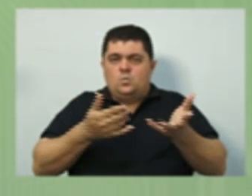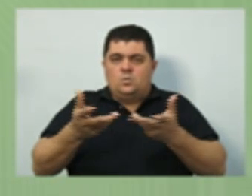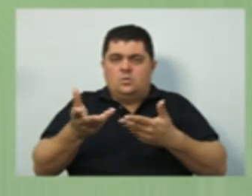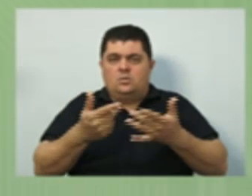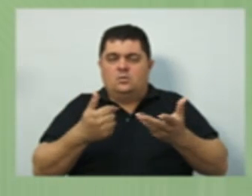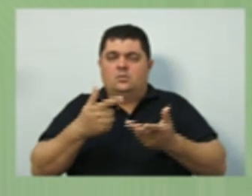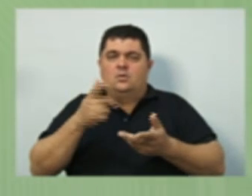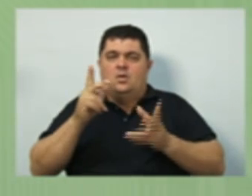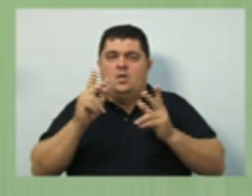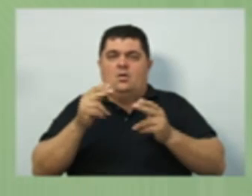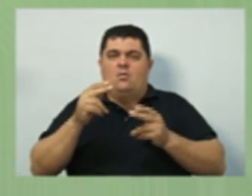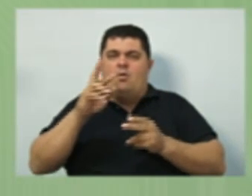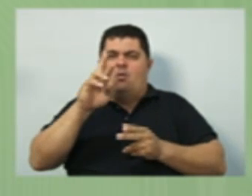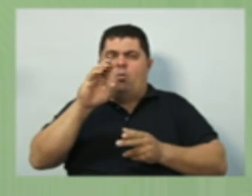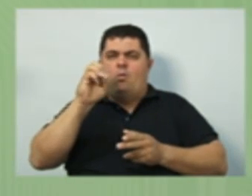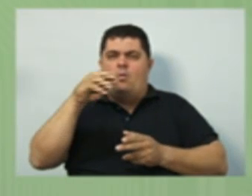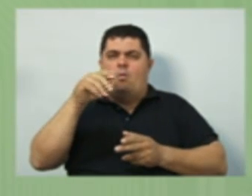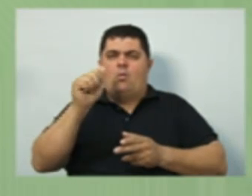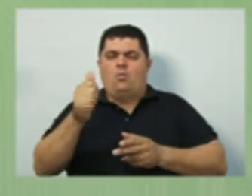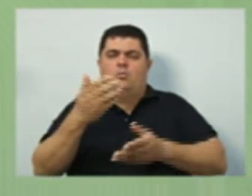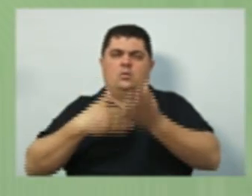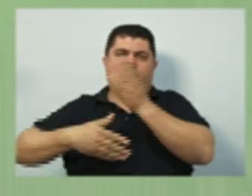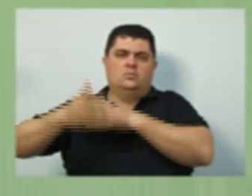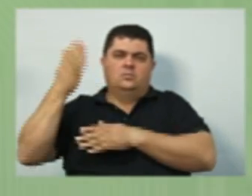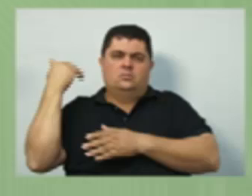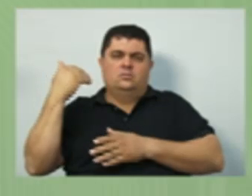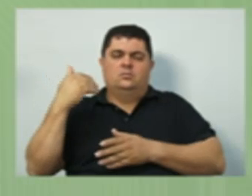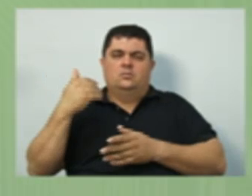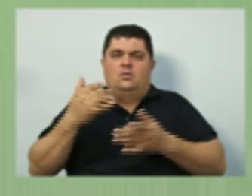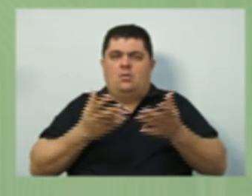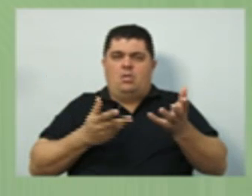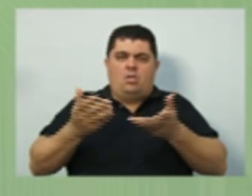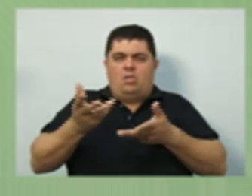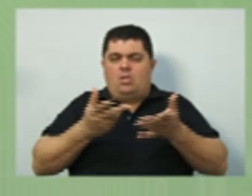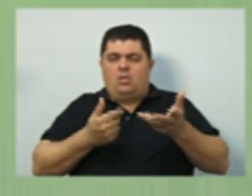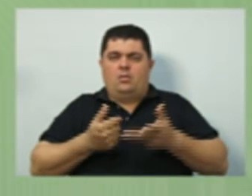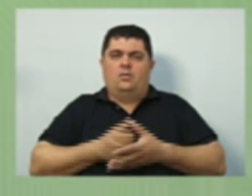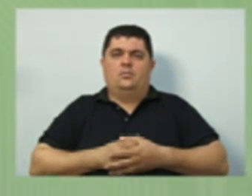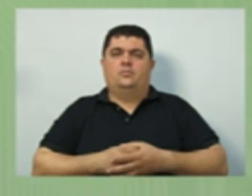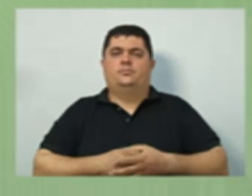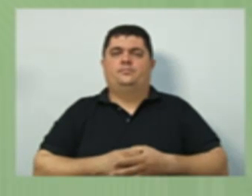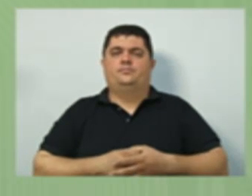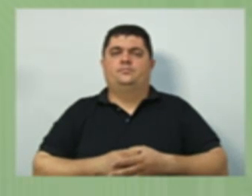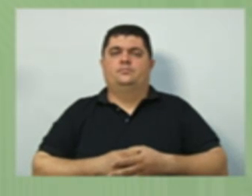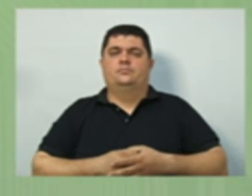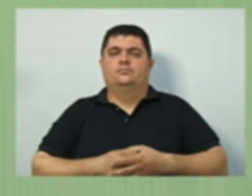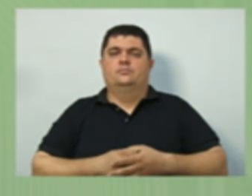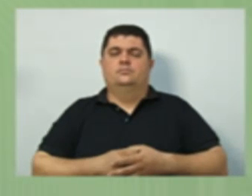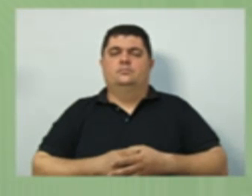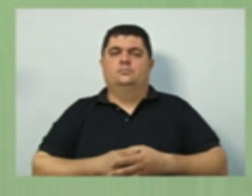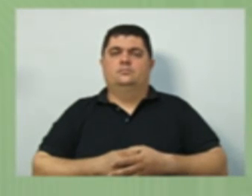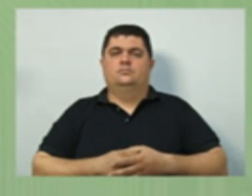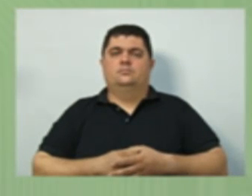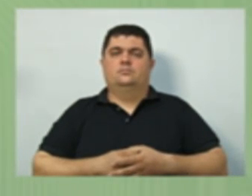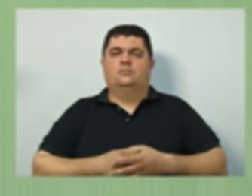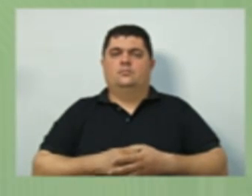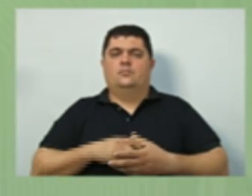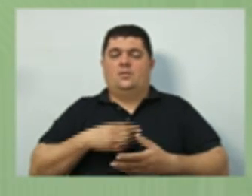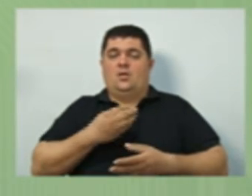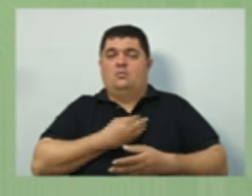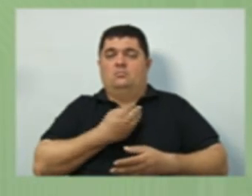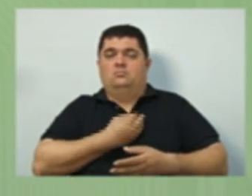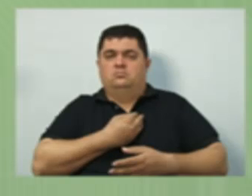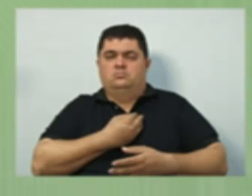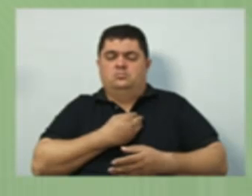os gregos e lembra os romanos. Negócio, negar o ócio, lembra? E ainda, viver em uma sociedade